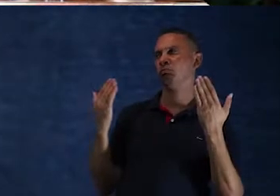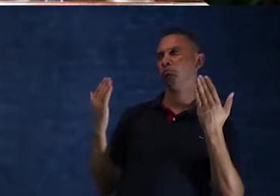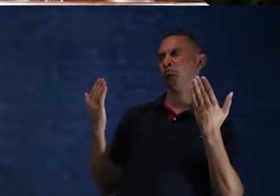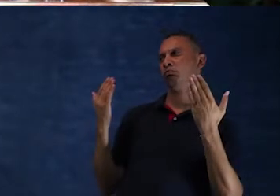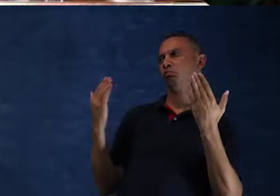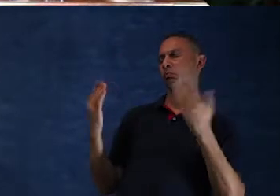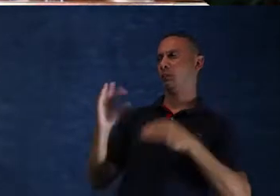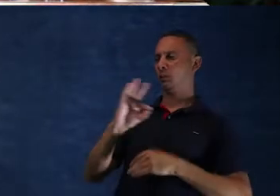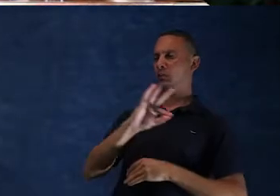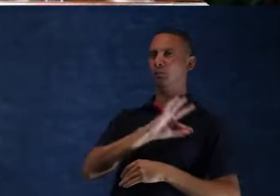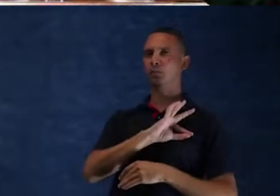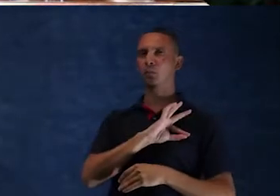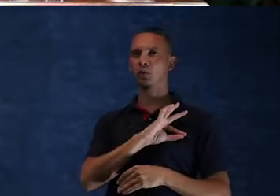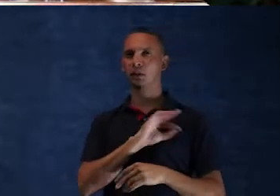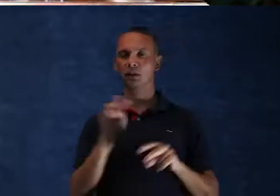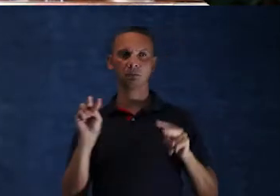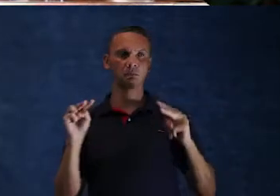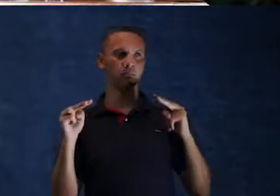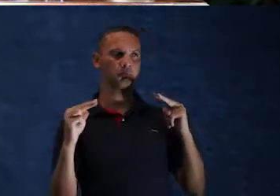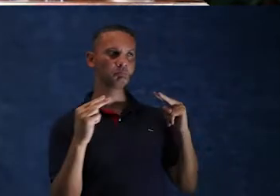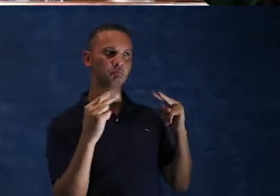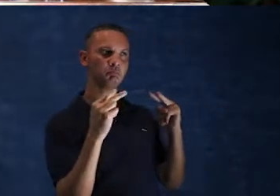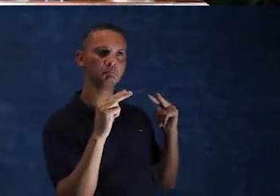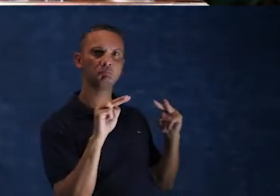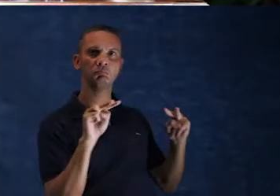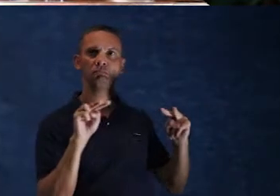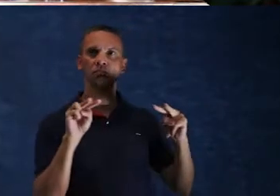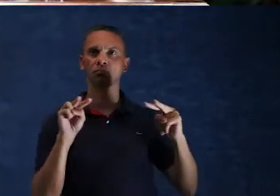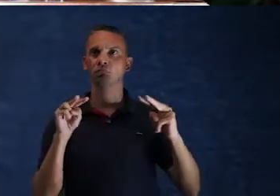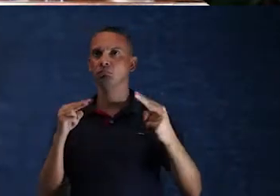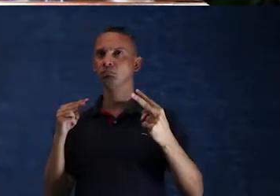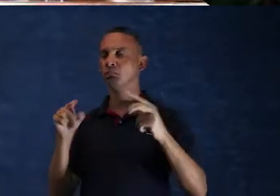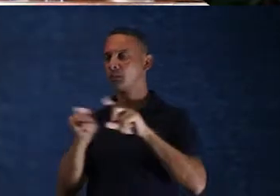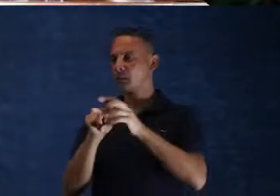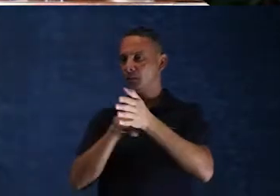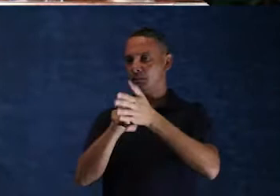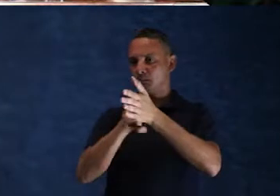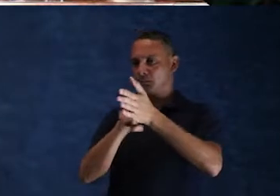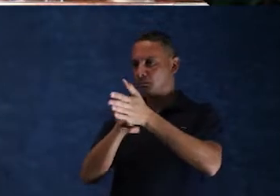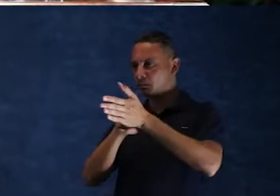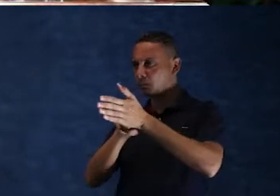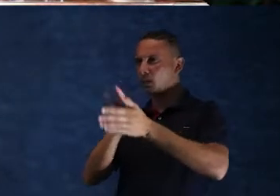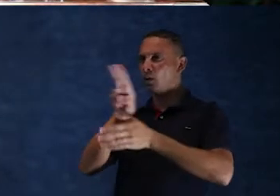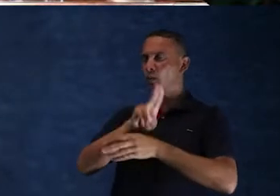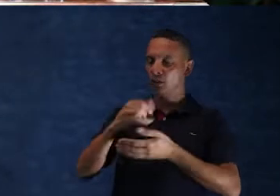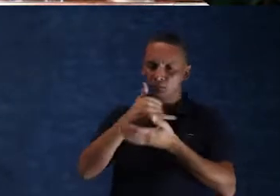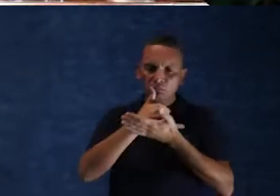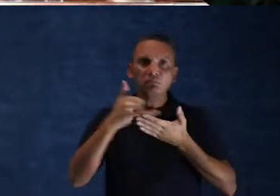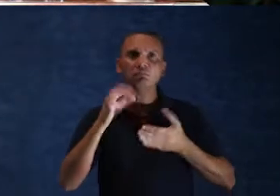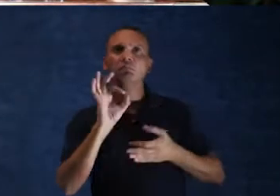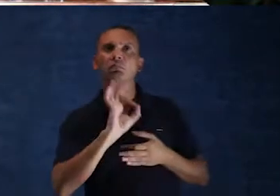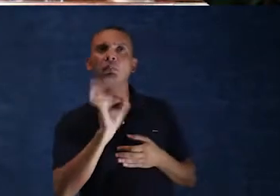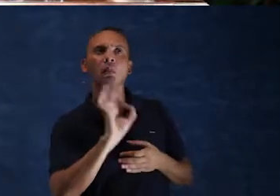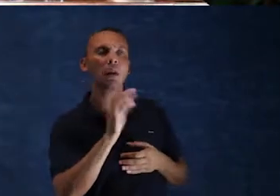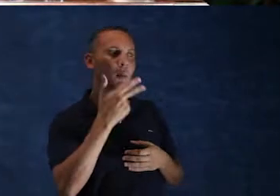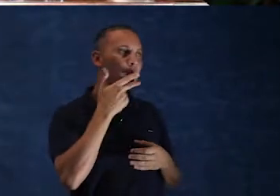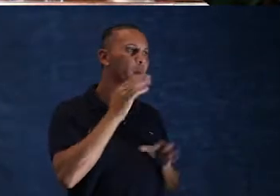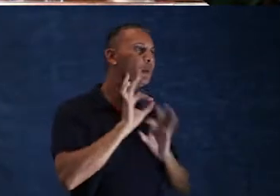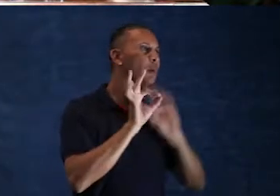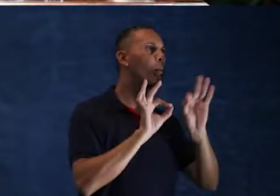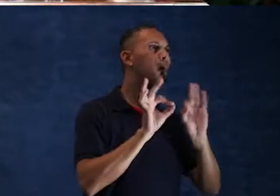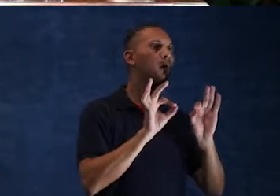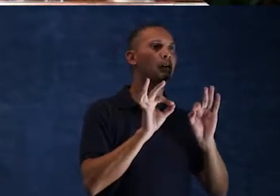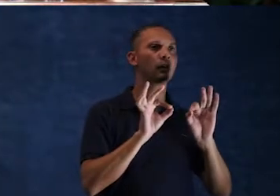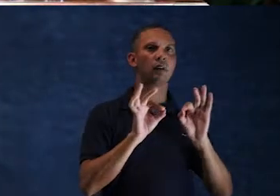e o policiamento dos sogros e o questionamento do investigador, entre o uso de um entorpecente e uma incursão no